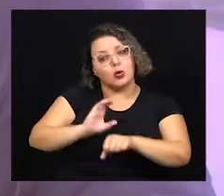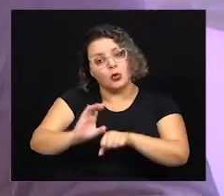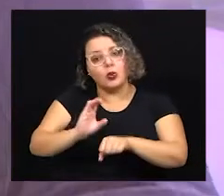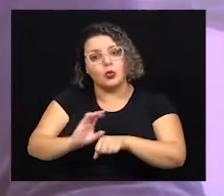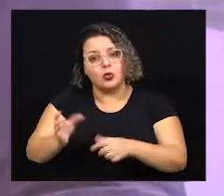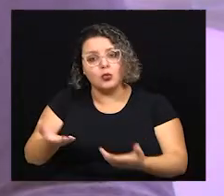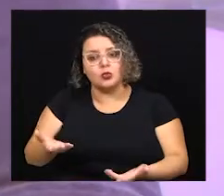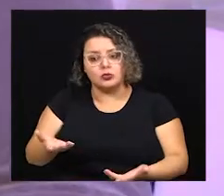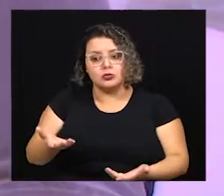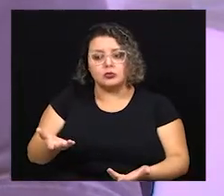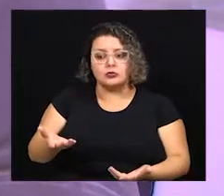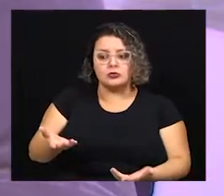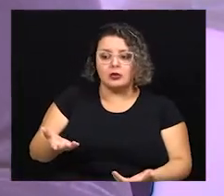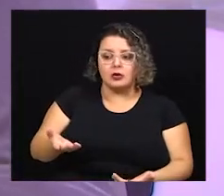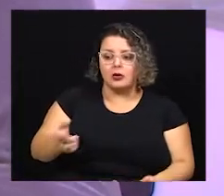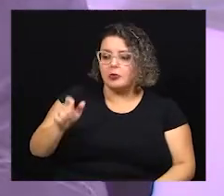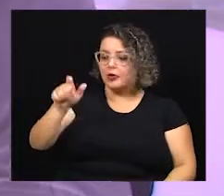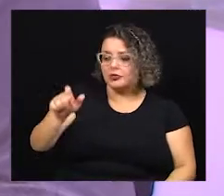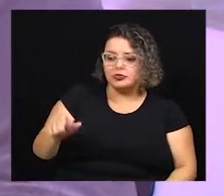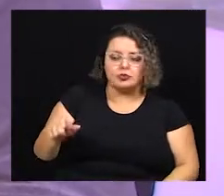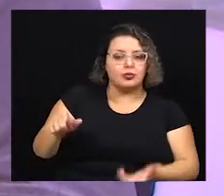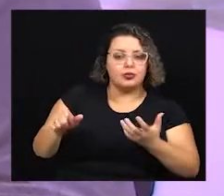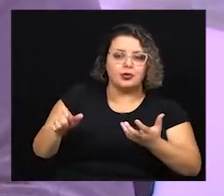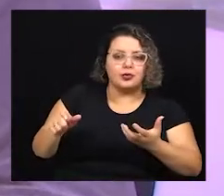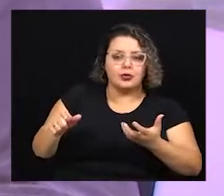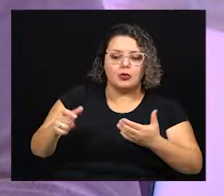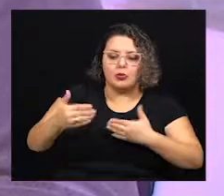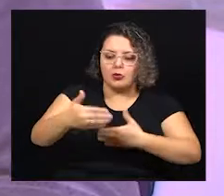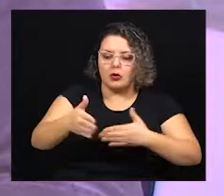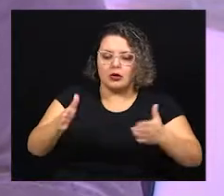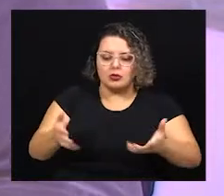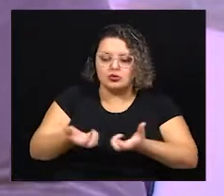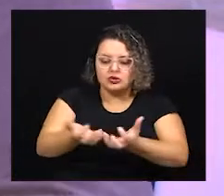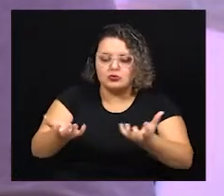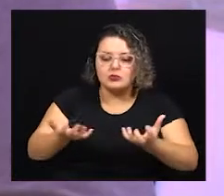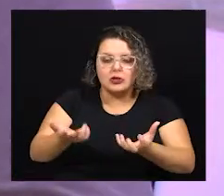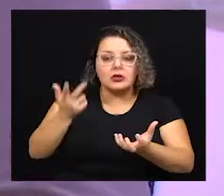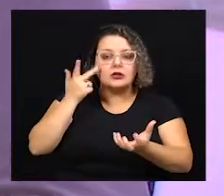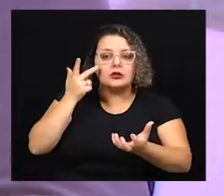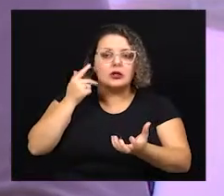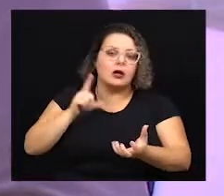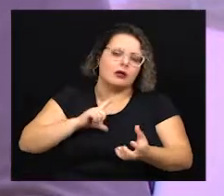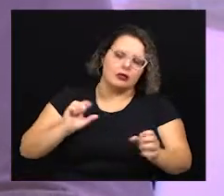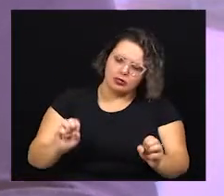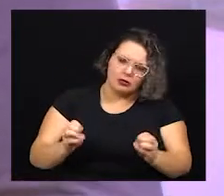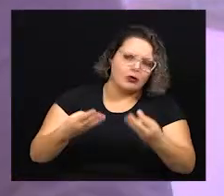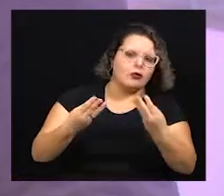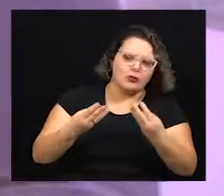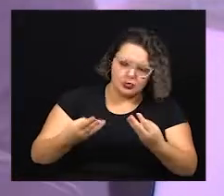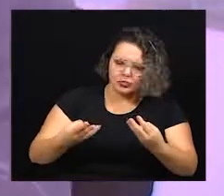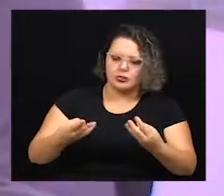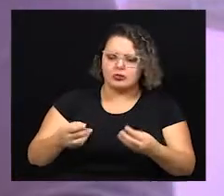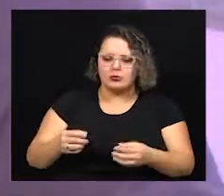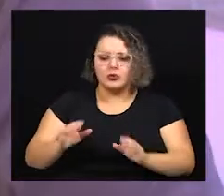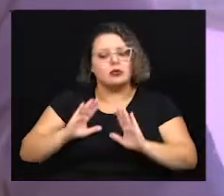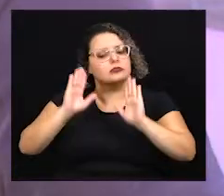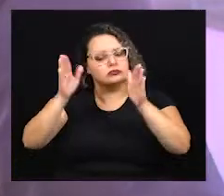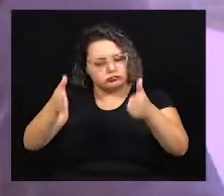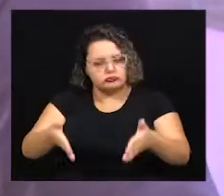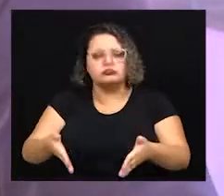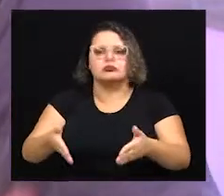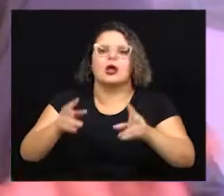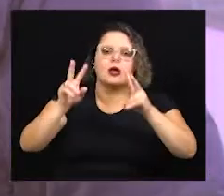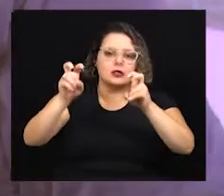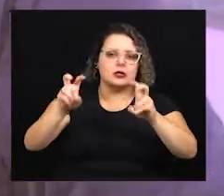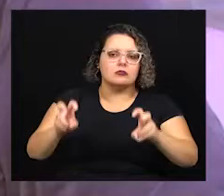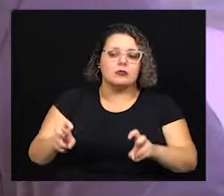cursos, tipo o cara quer um aquário de planta natural. Então existem uns workshops em São Paulo direcionado,